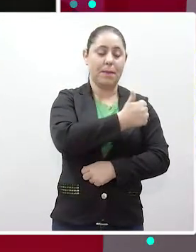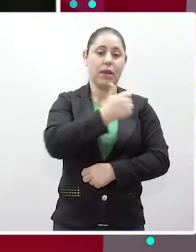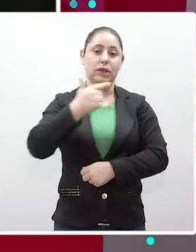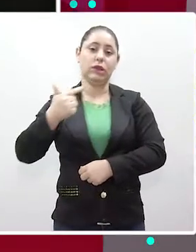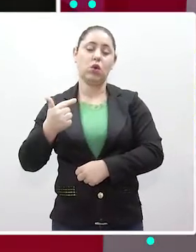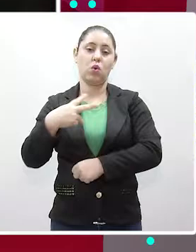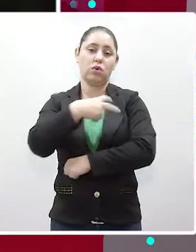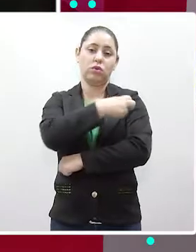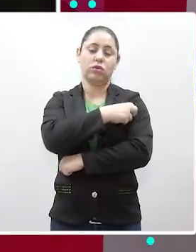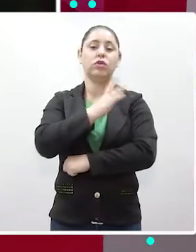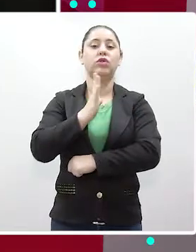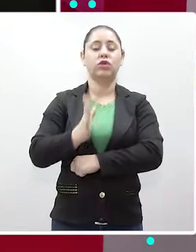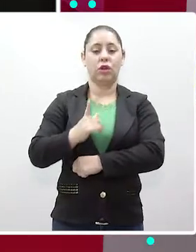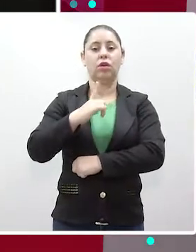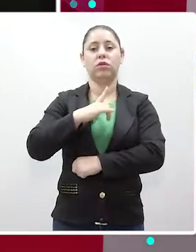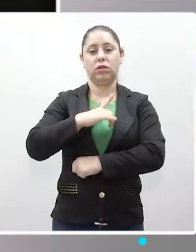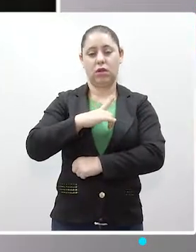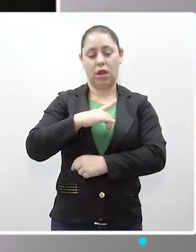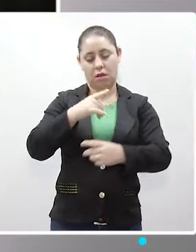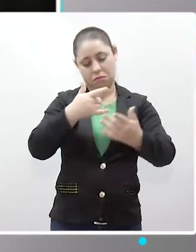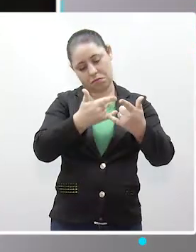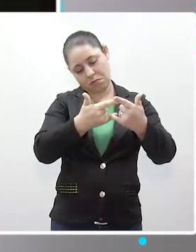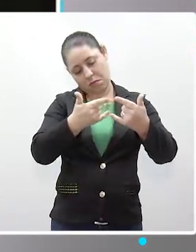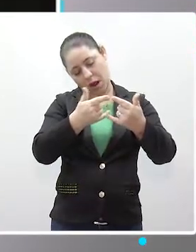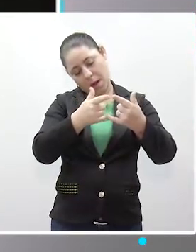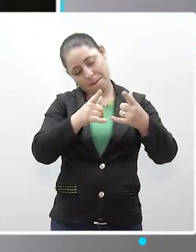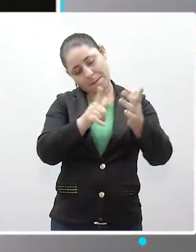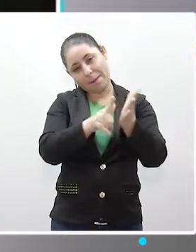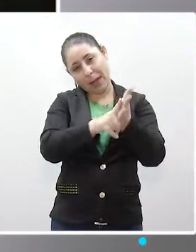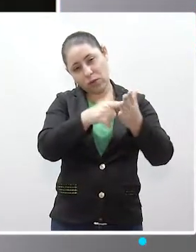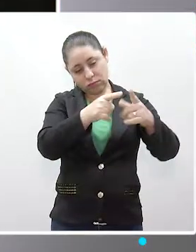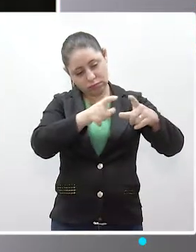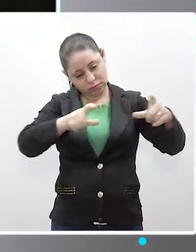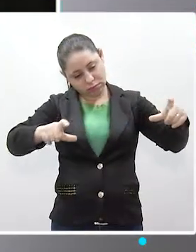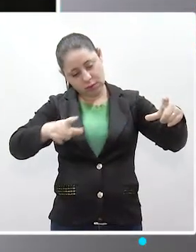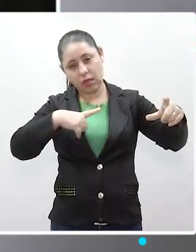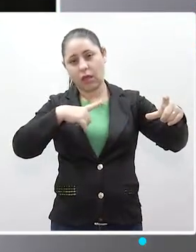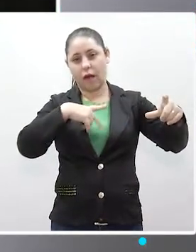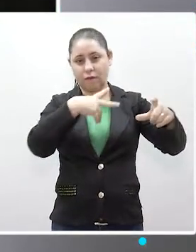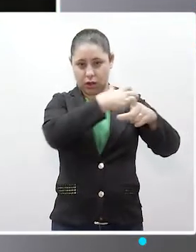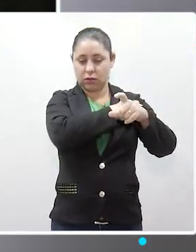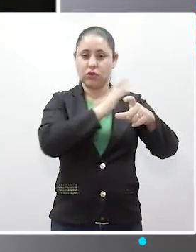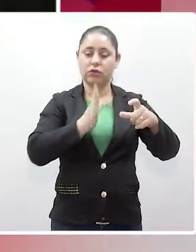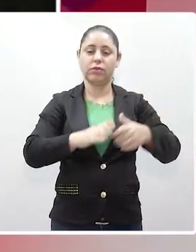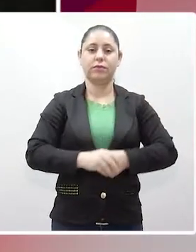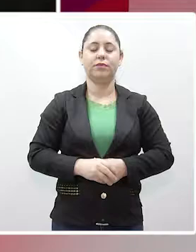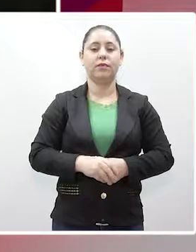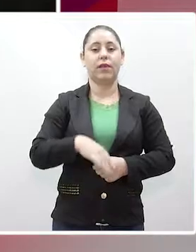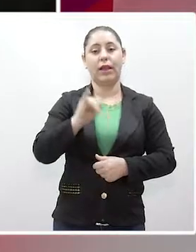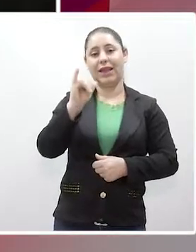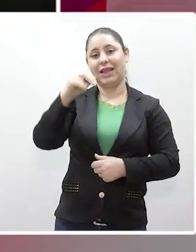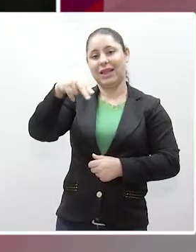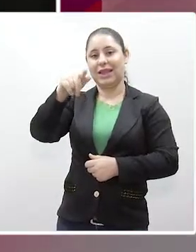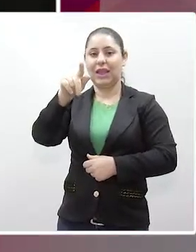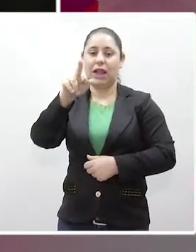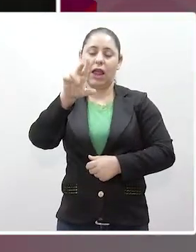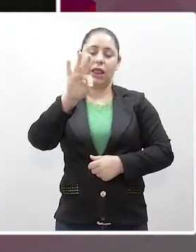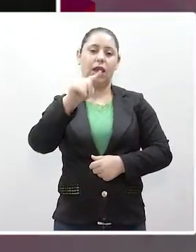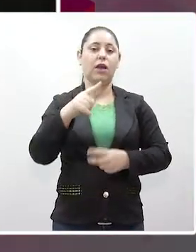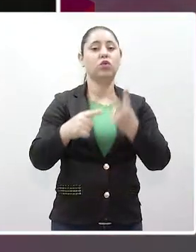o ciclo previsto na bula das vacinas. Com isso, lá na Inglaterra, eles chegaram a registrar